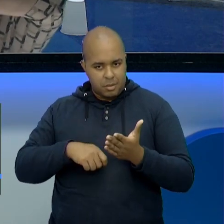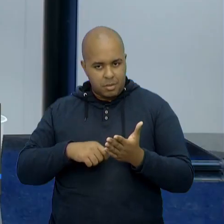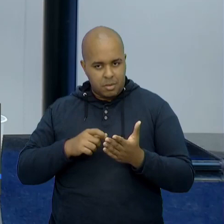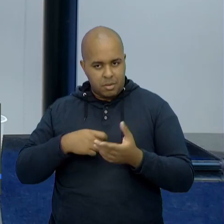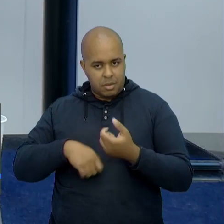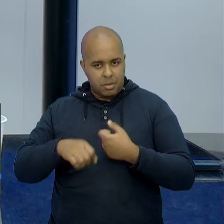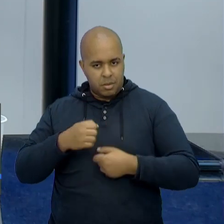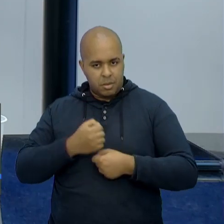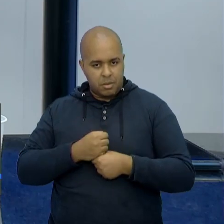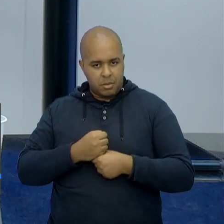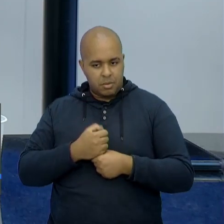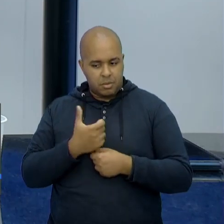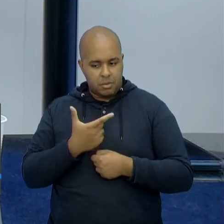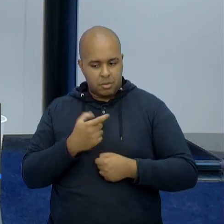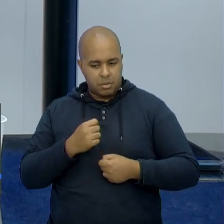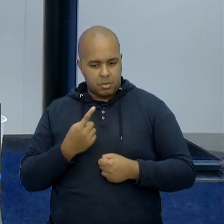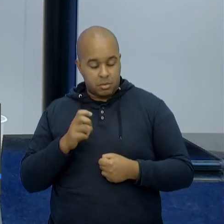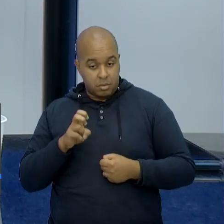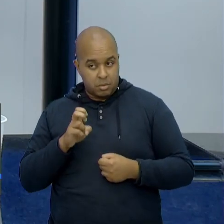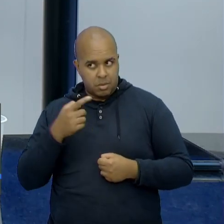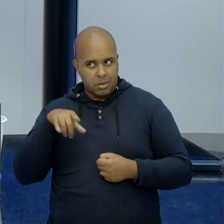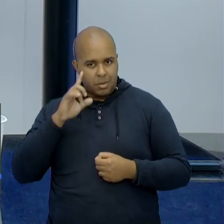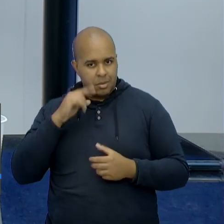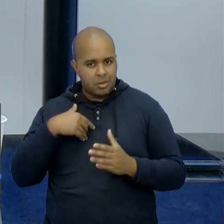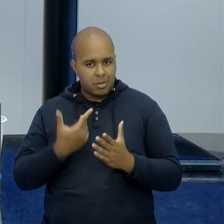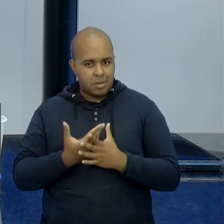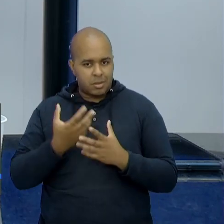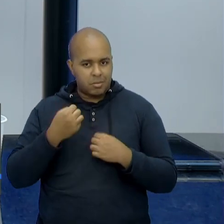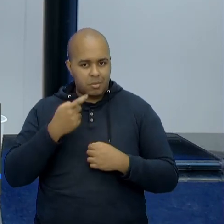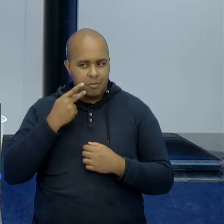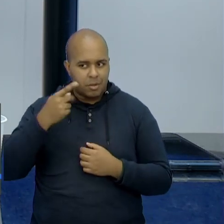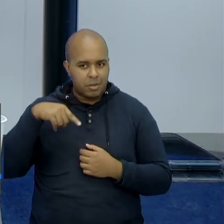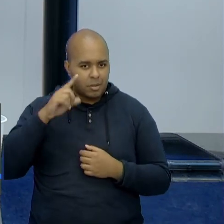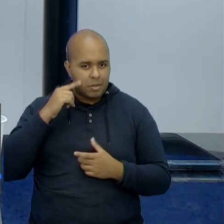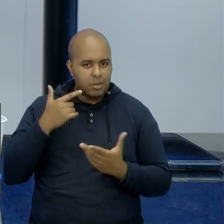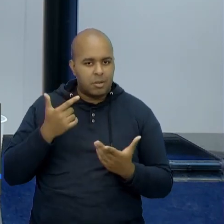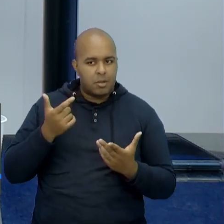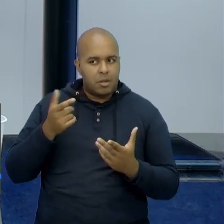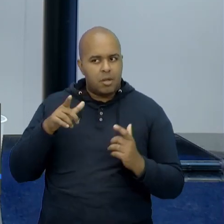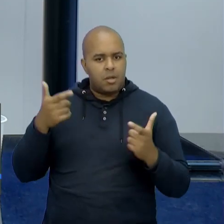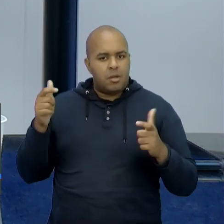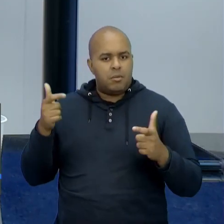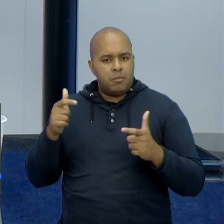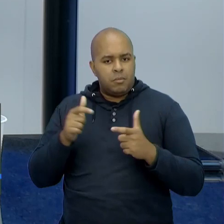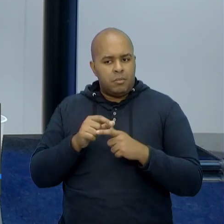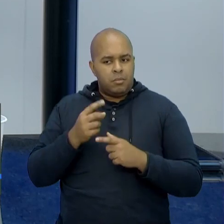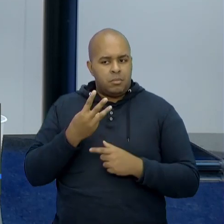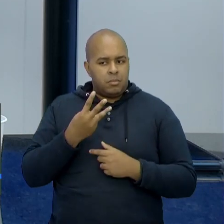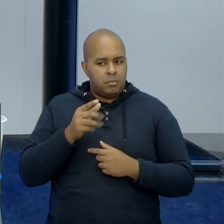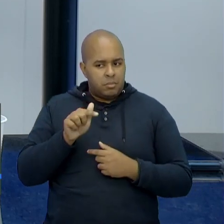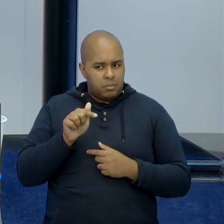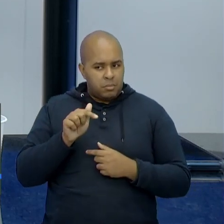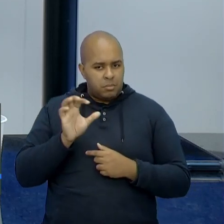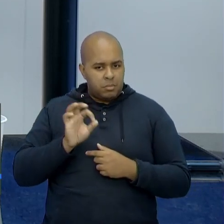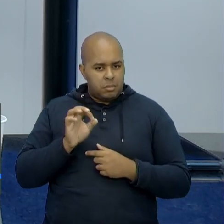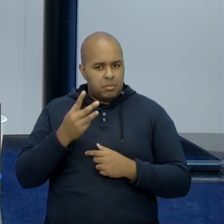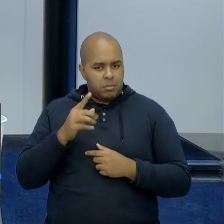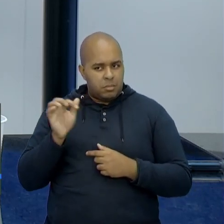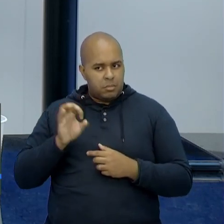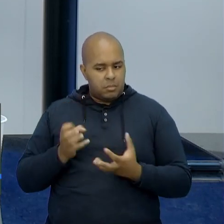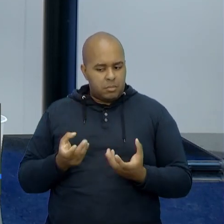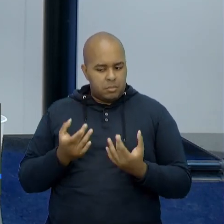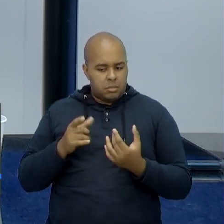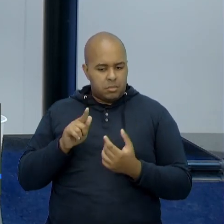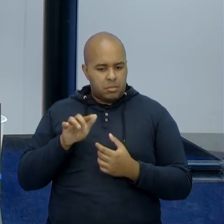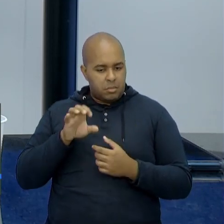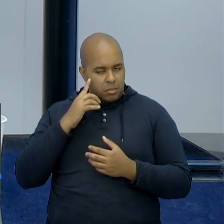em 2015, a gente assumiu que a gente ia diminuir 37% das emissões